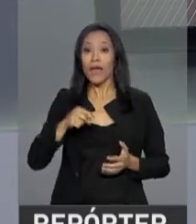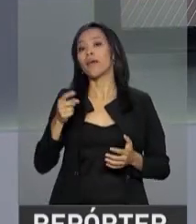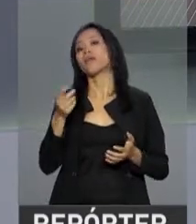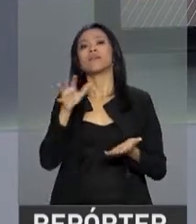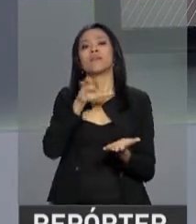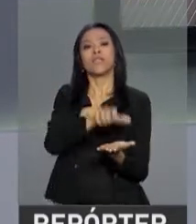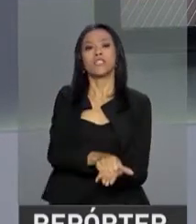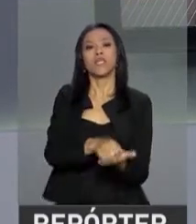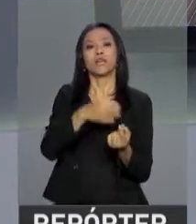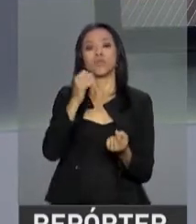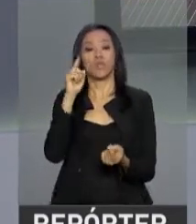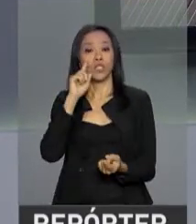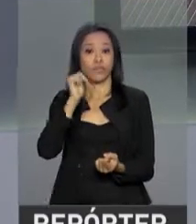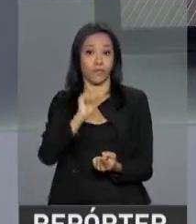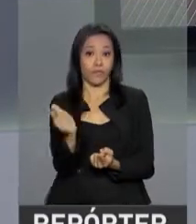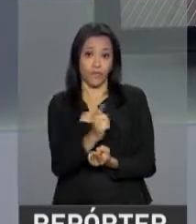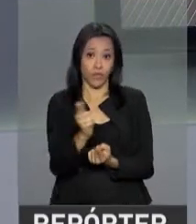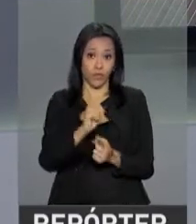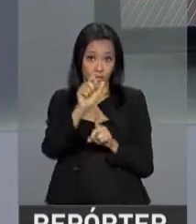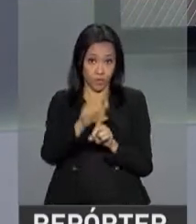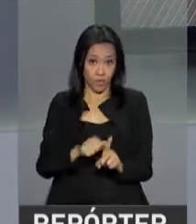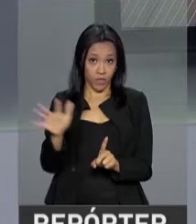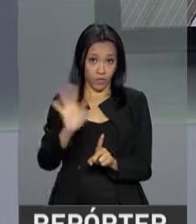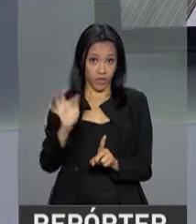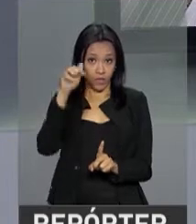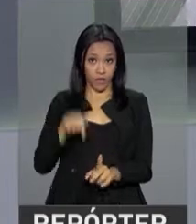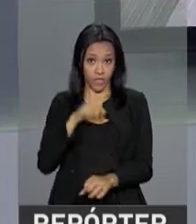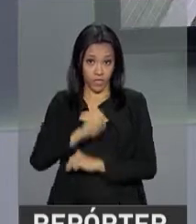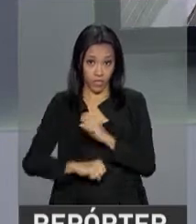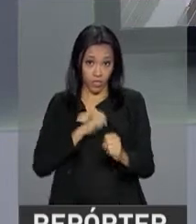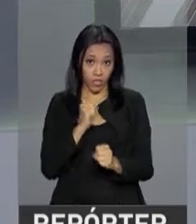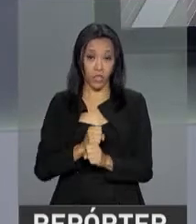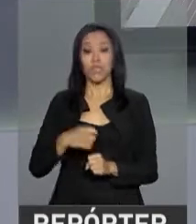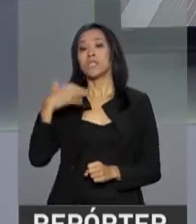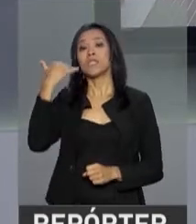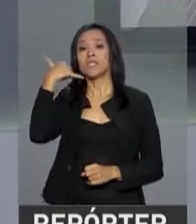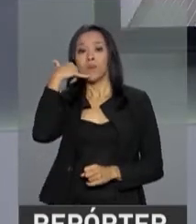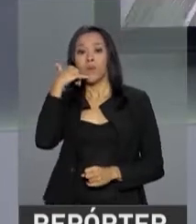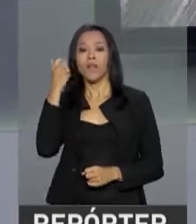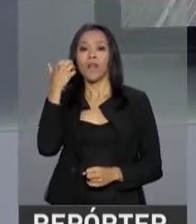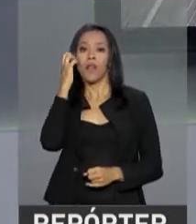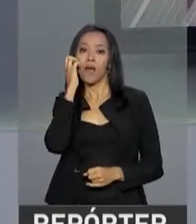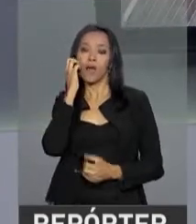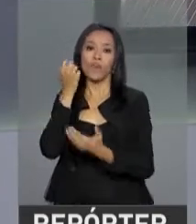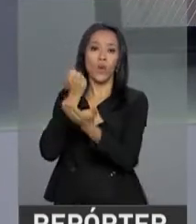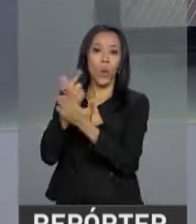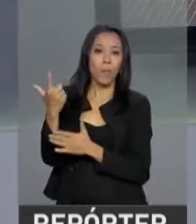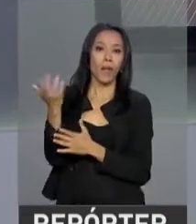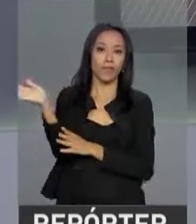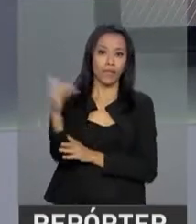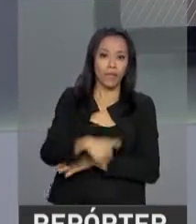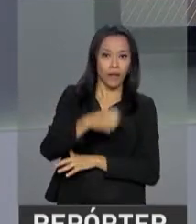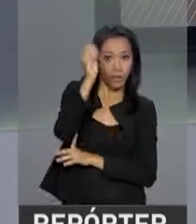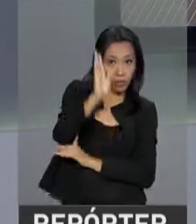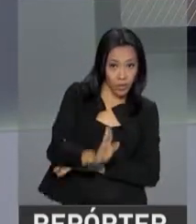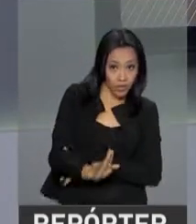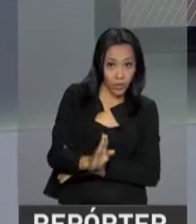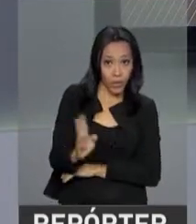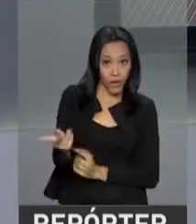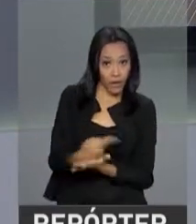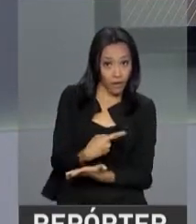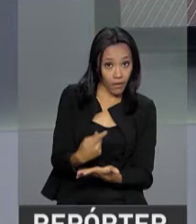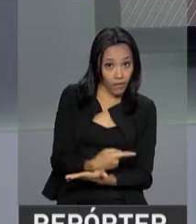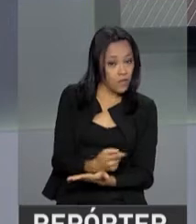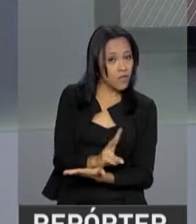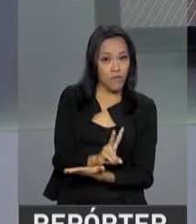22 de fevereiro deste ano ou seja os celulares que foram comprados ou chegarão ao país de maneira irregular não vão